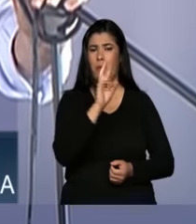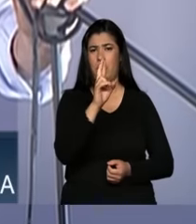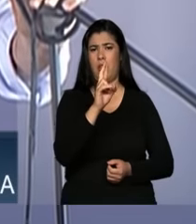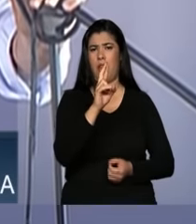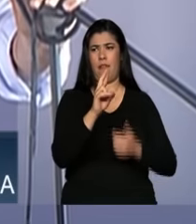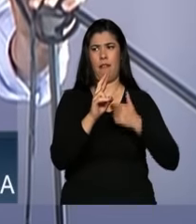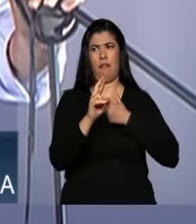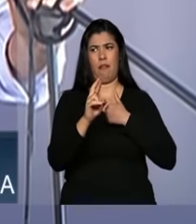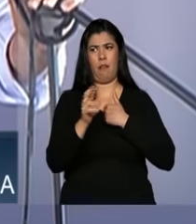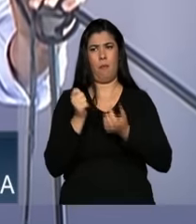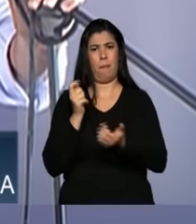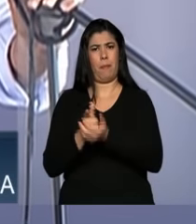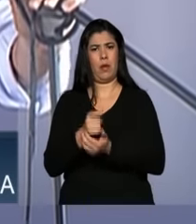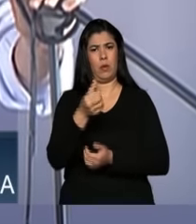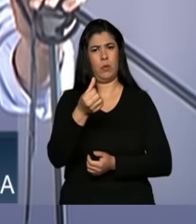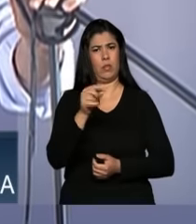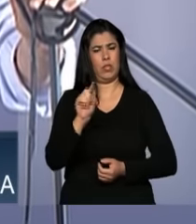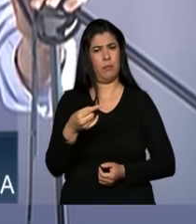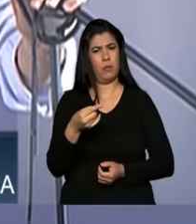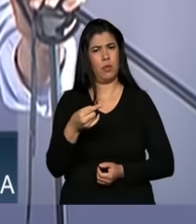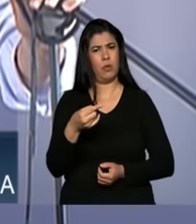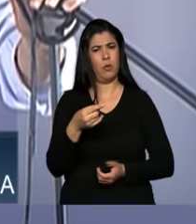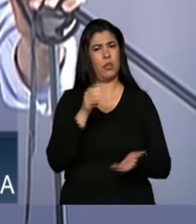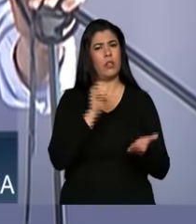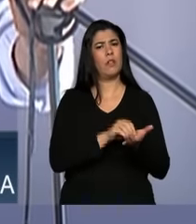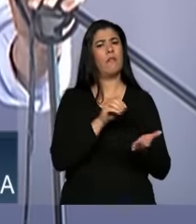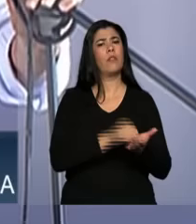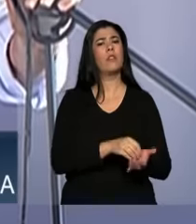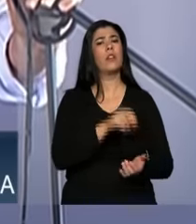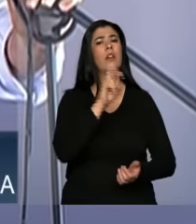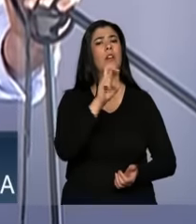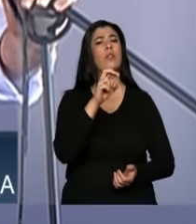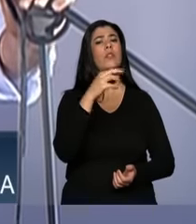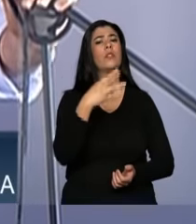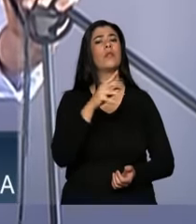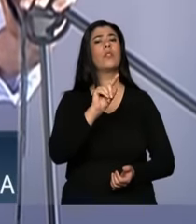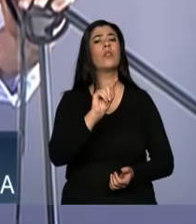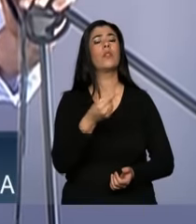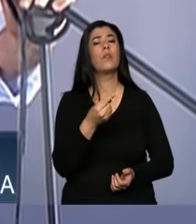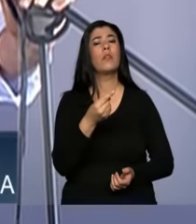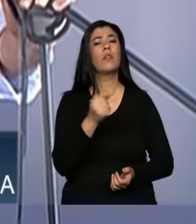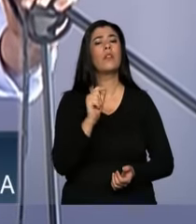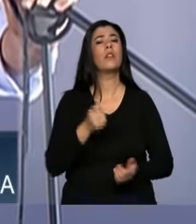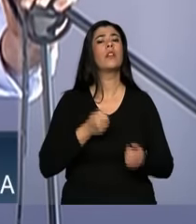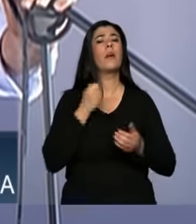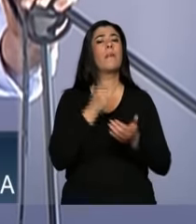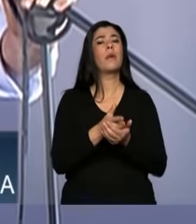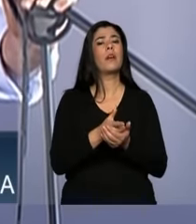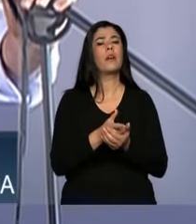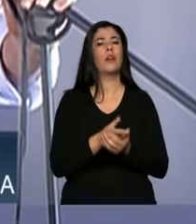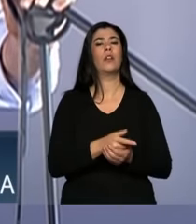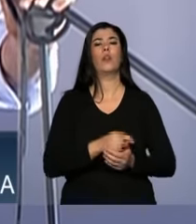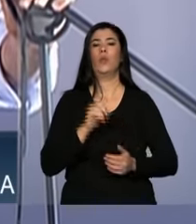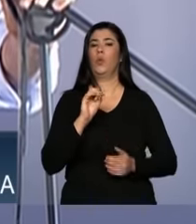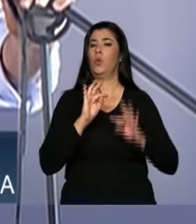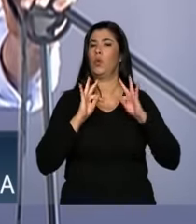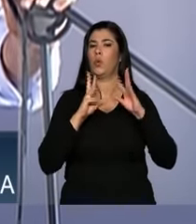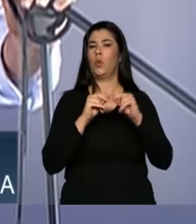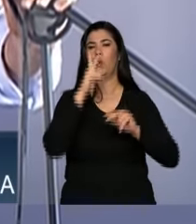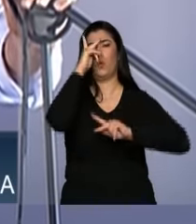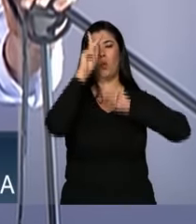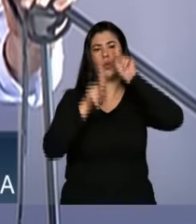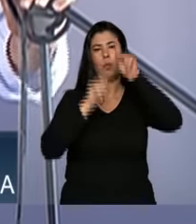está pagando 54 mil? Quem está pagando é o povo brasileiro com os impostos que